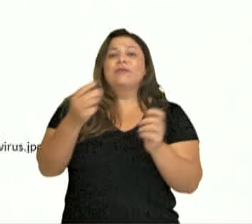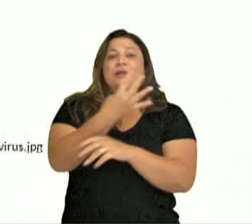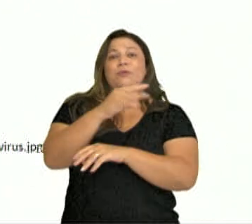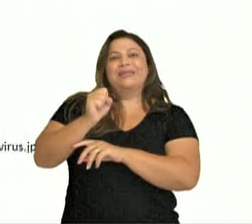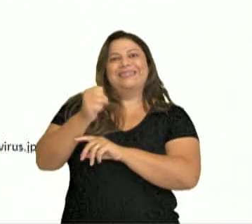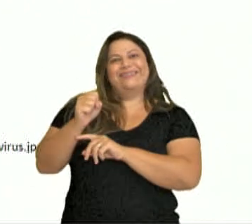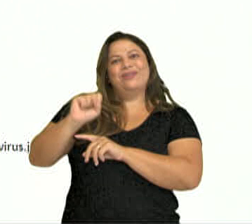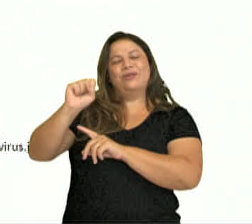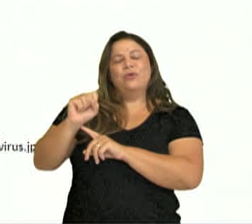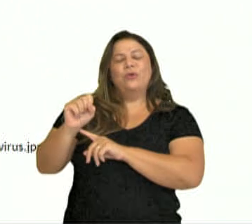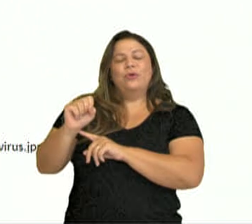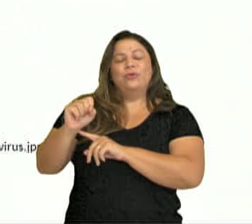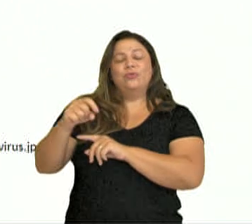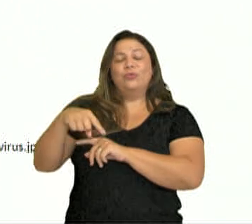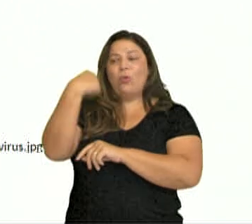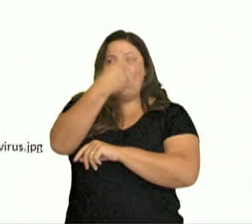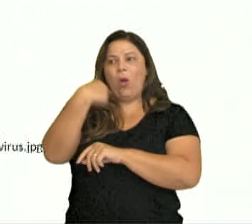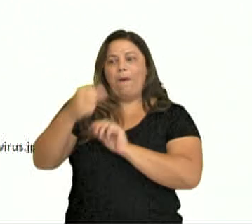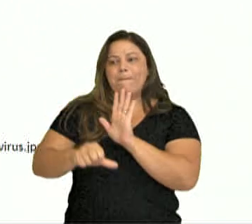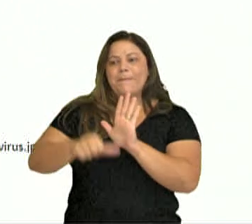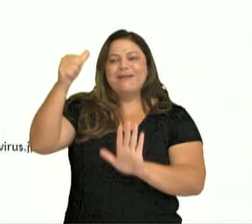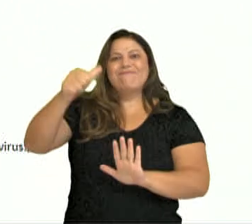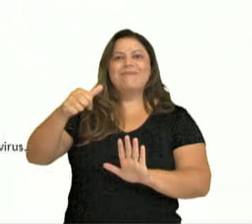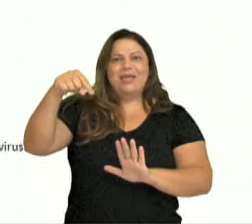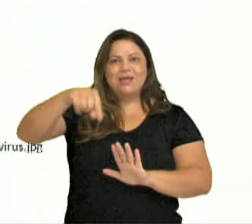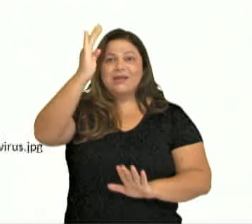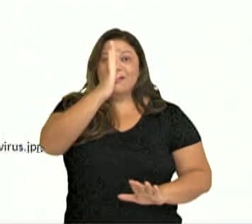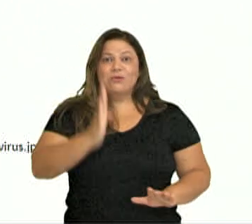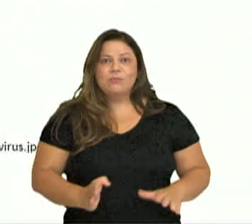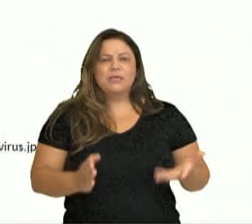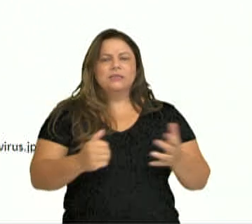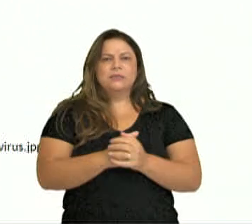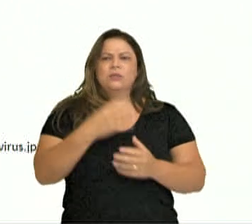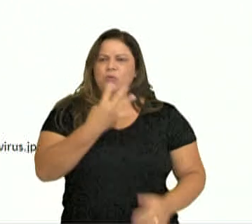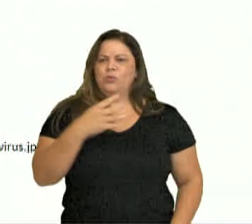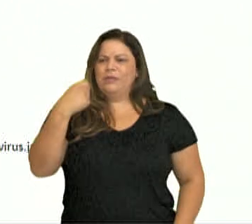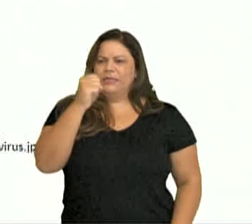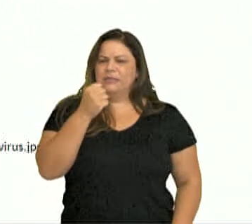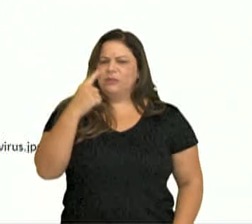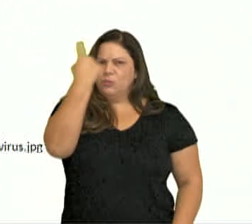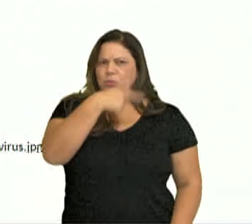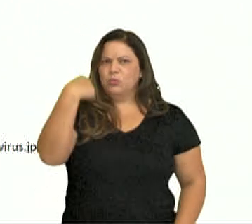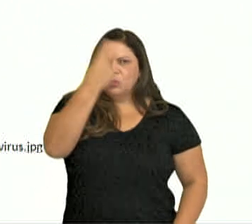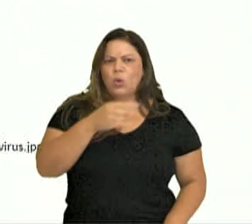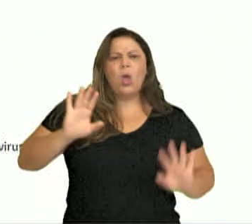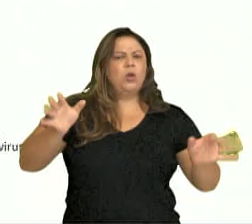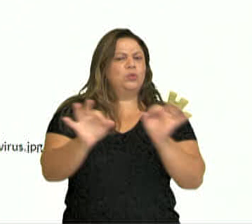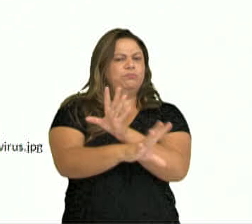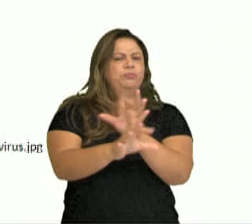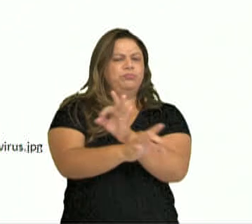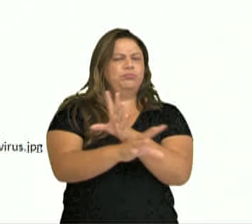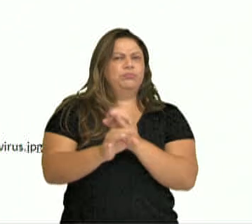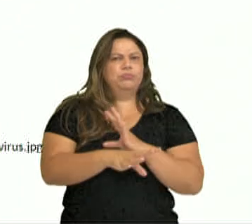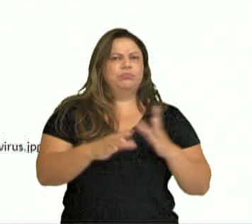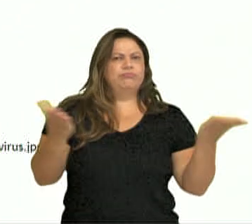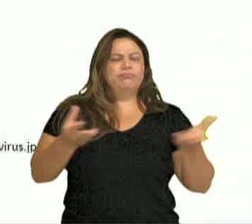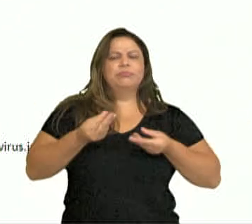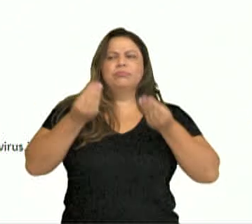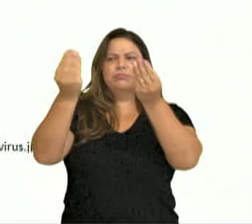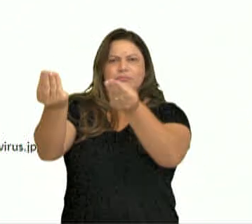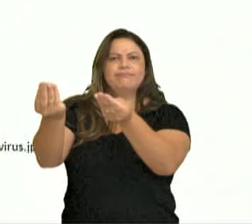horas após o primeiro caso no Brasil. Então, apareceu o primeiro caso 48 horas depois, o Brasil já entregou o sequenciamento genético